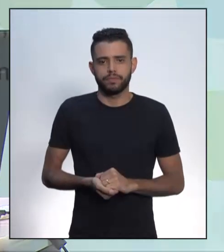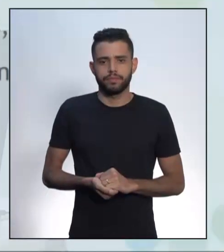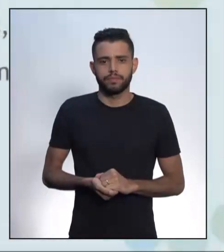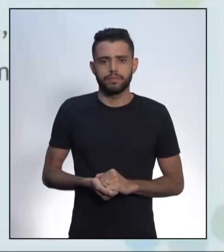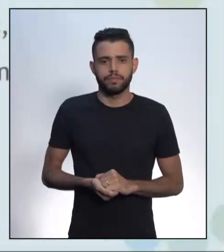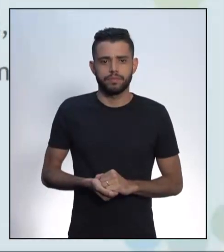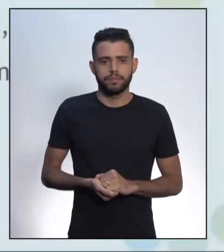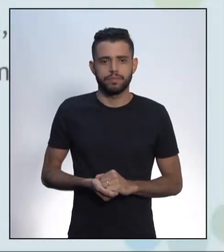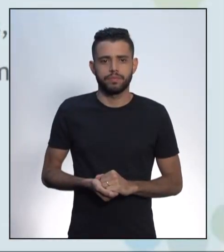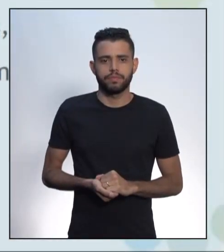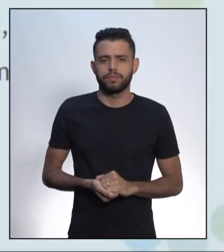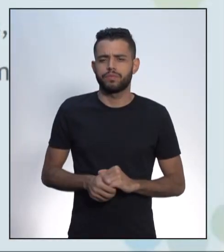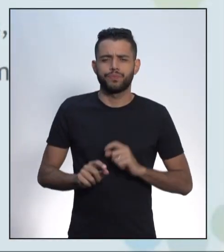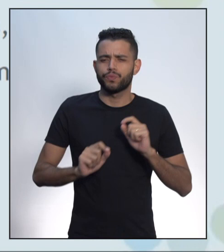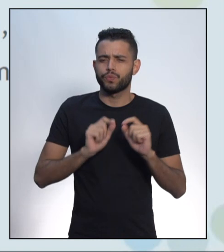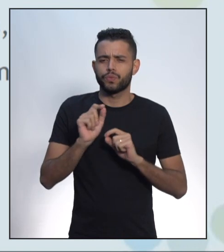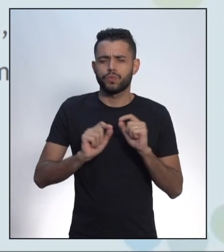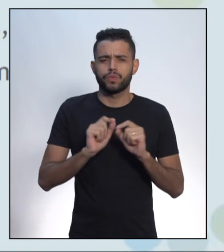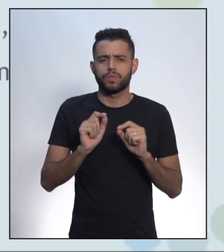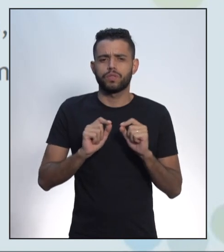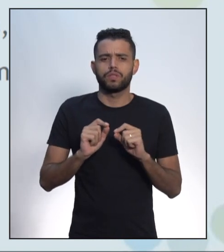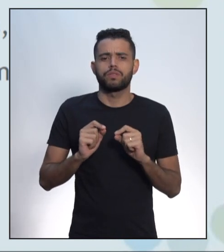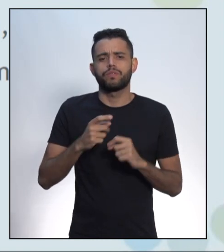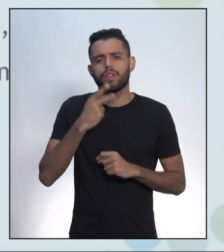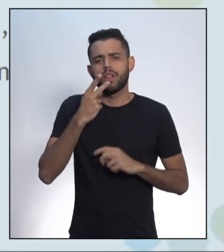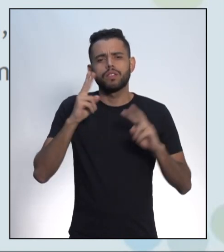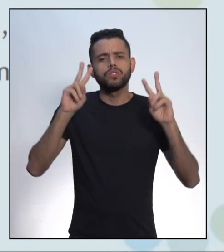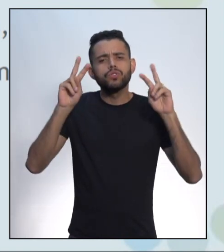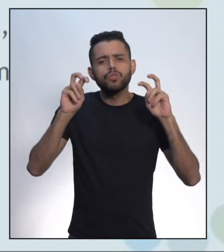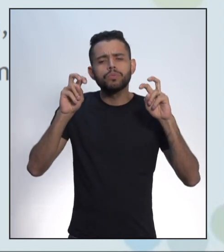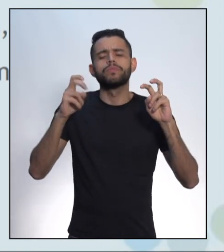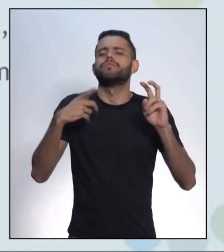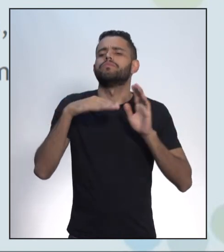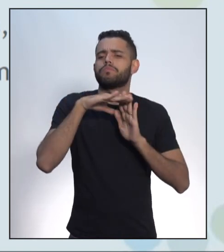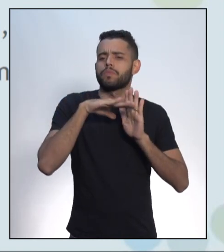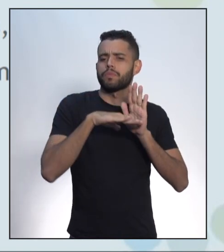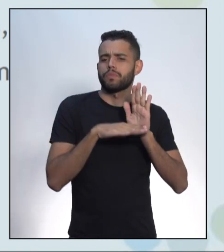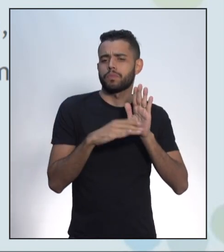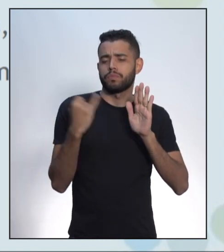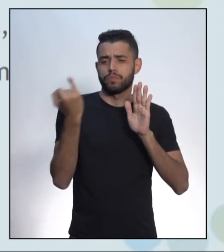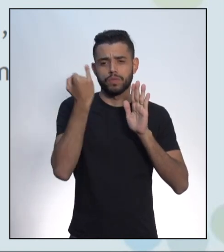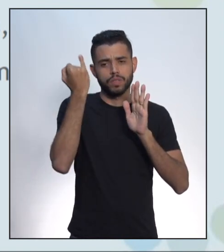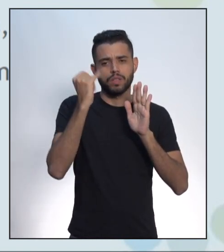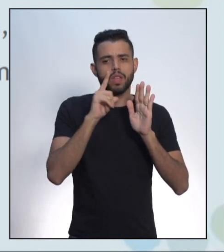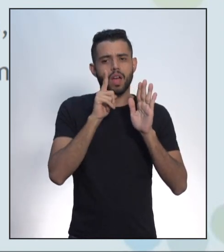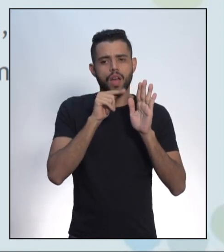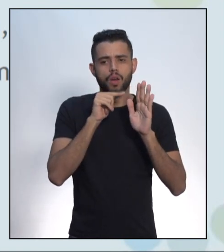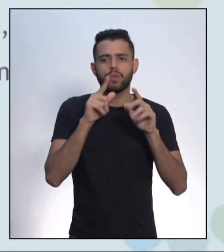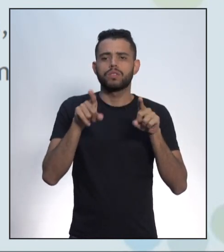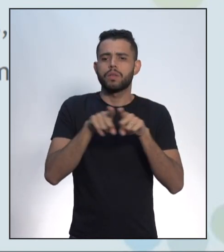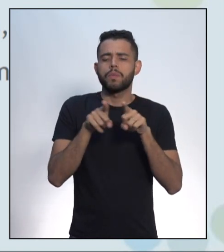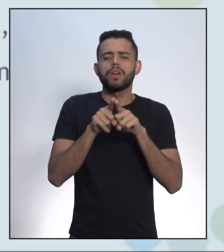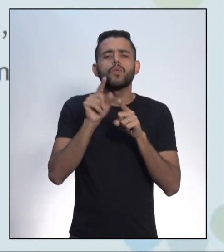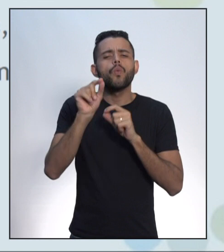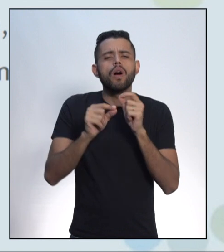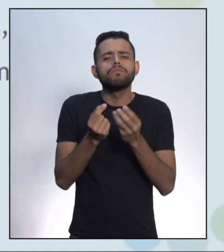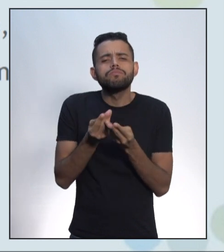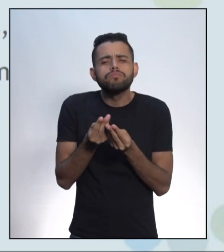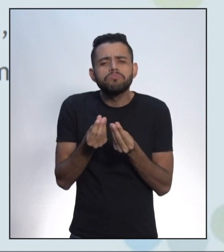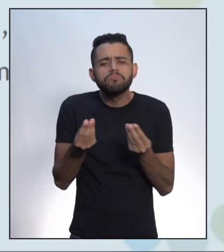Tá. Nós vamos abordar os aspectos fundamentais da água, tais como as suas propriedades,